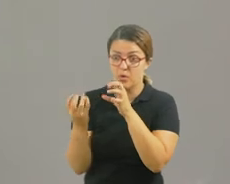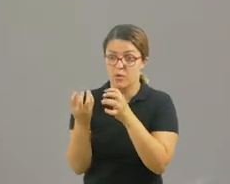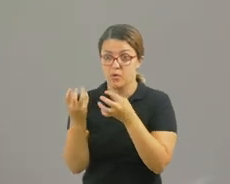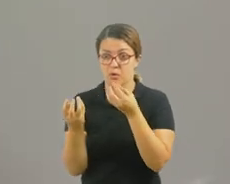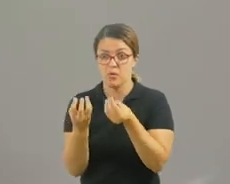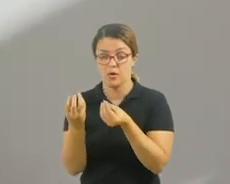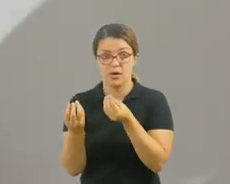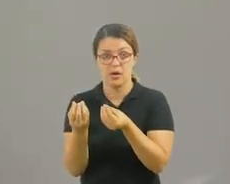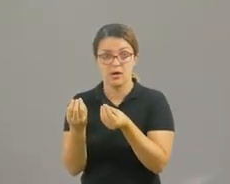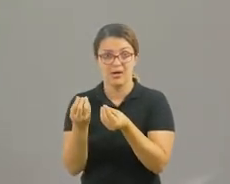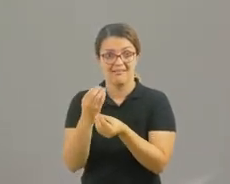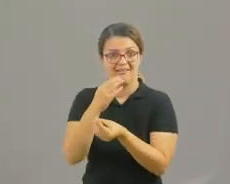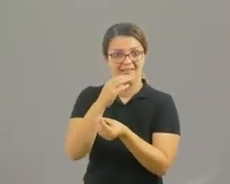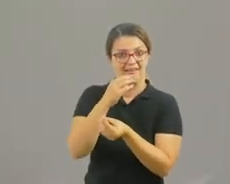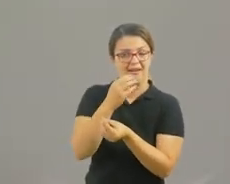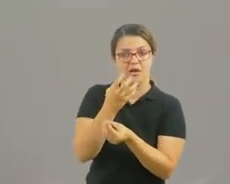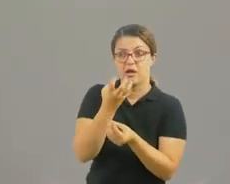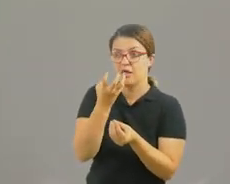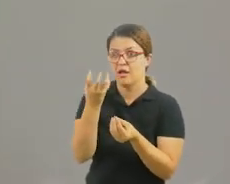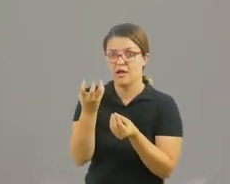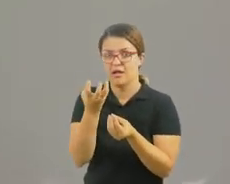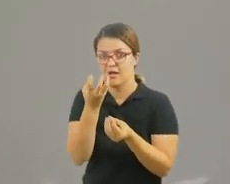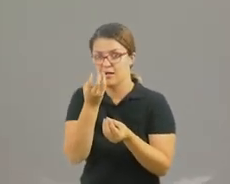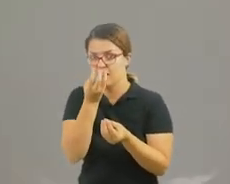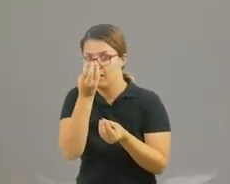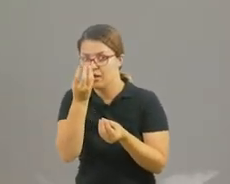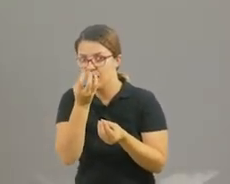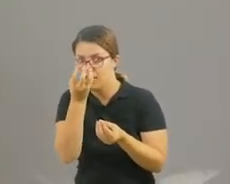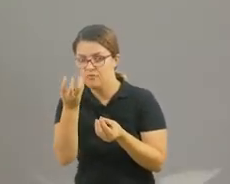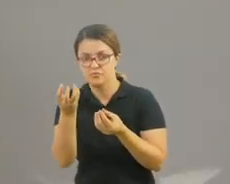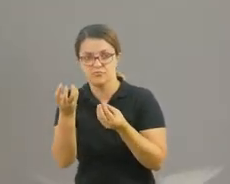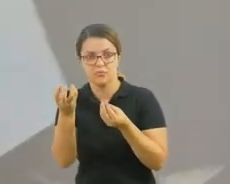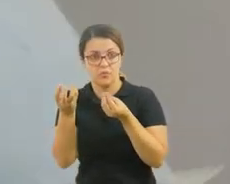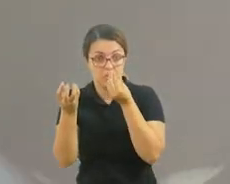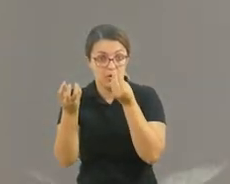ajustando fica: o cravo brigou com a rosa.